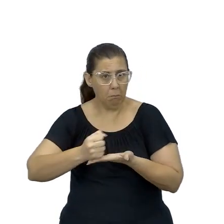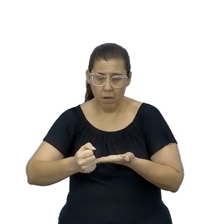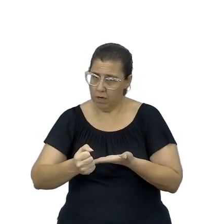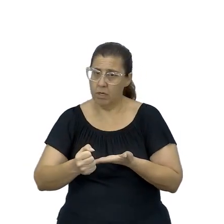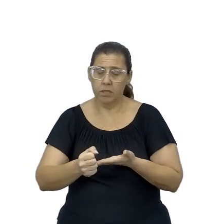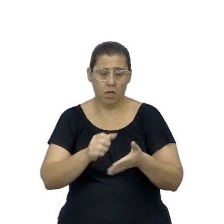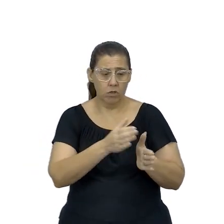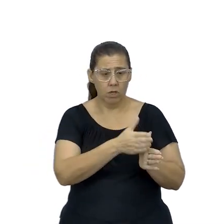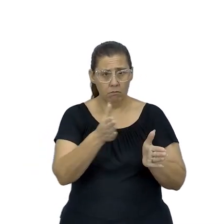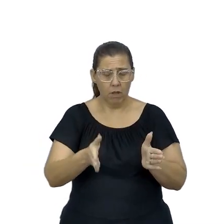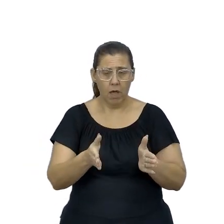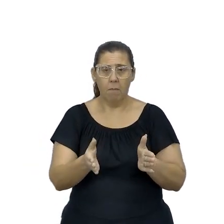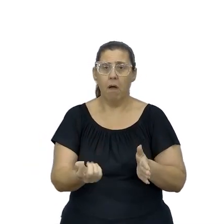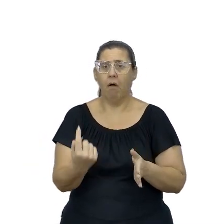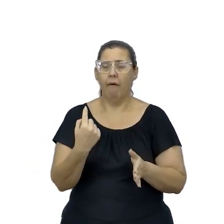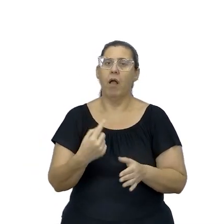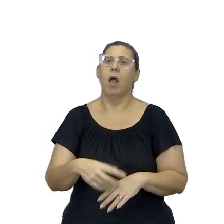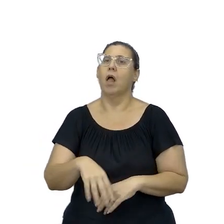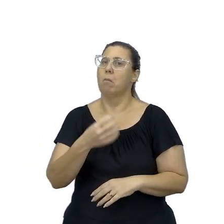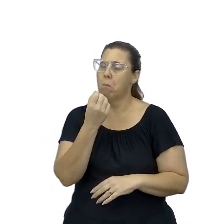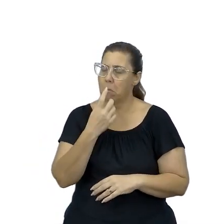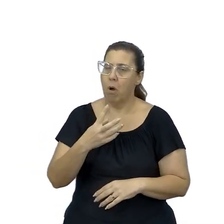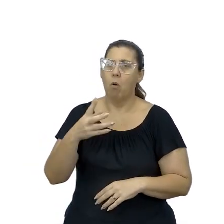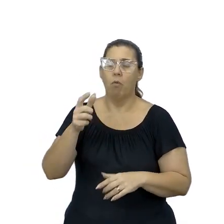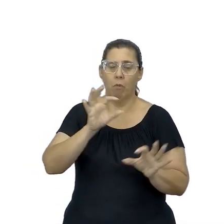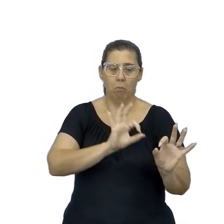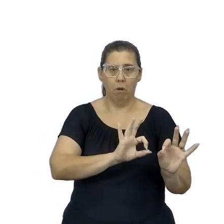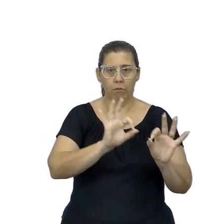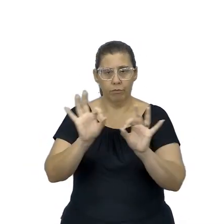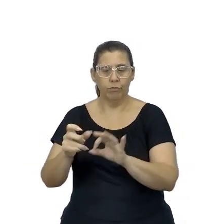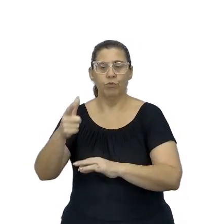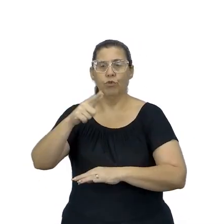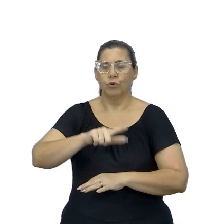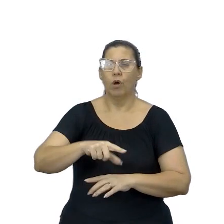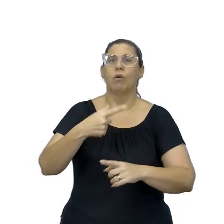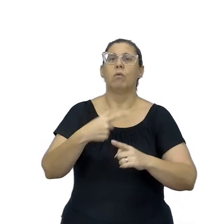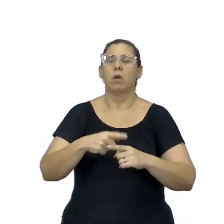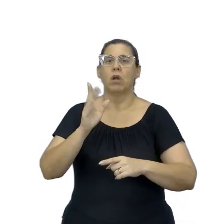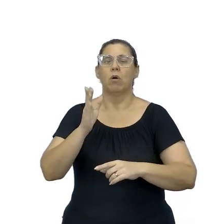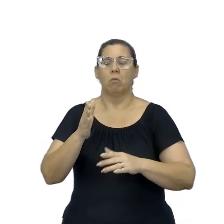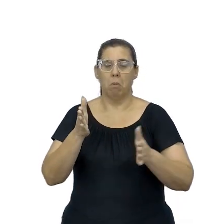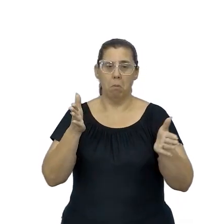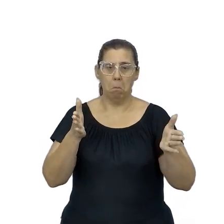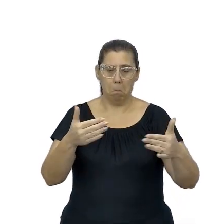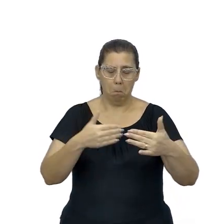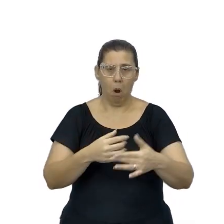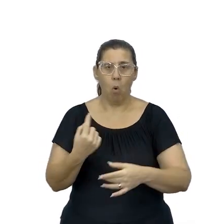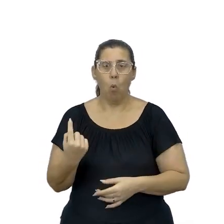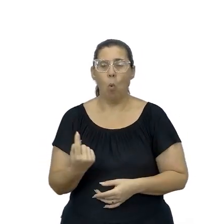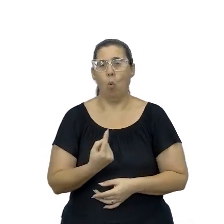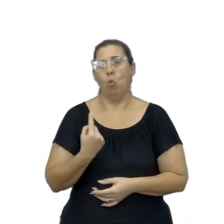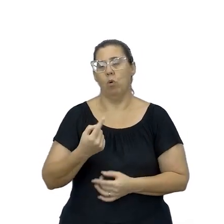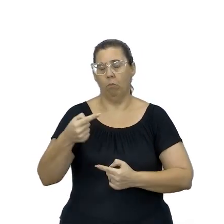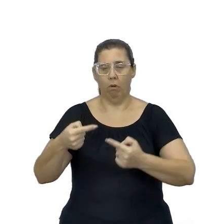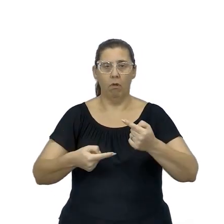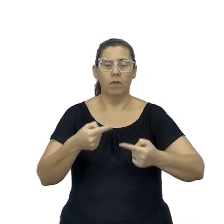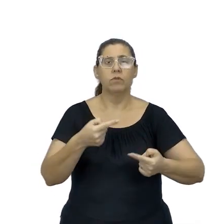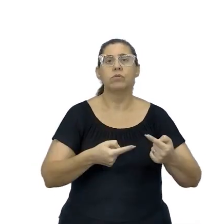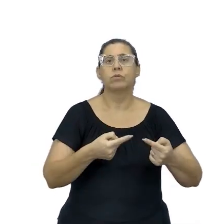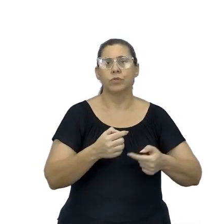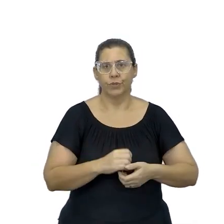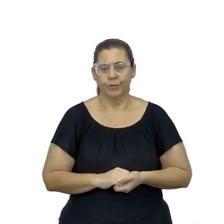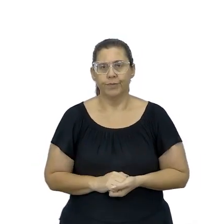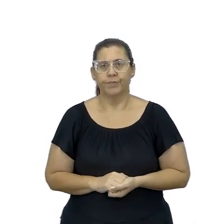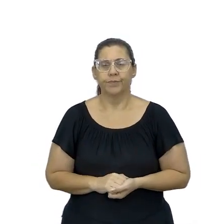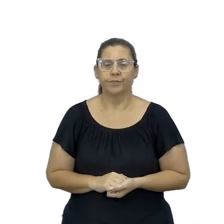de etapa anterior, vale a pena retomar, porque, como já mencionei, faz parte de um bloco único que a gente vai estar discutindo essas temáticas,